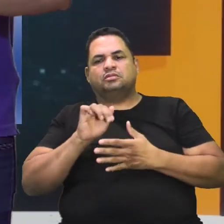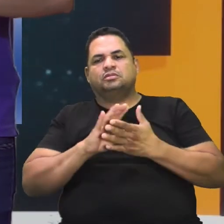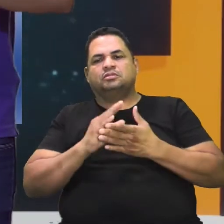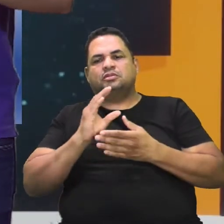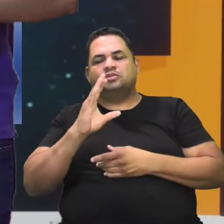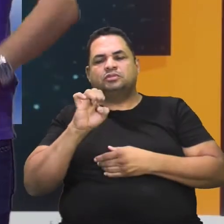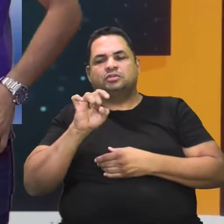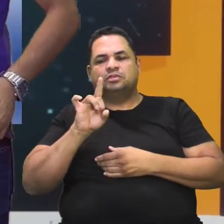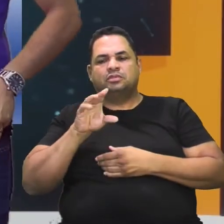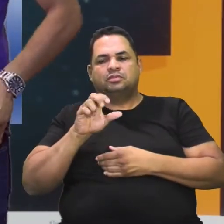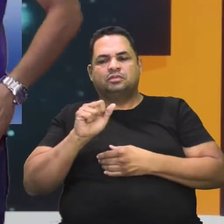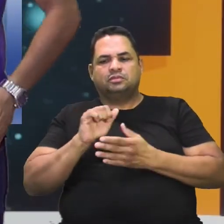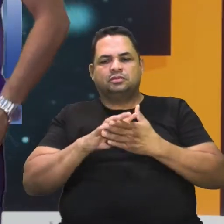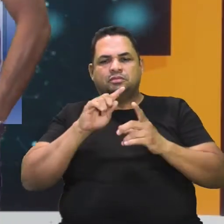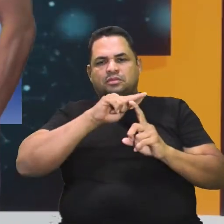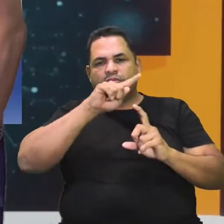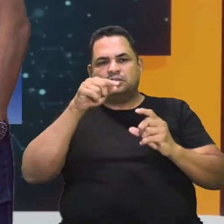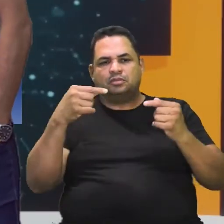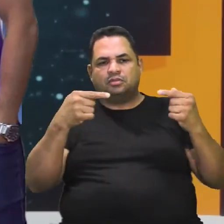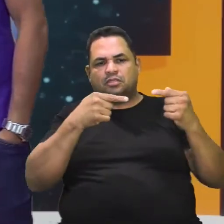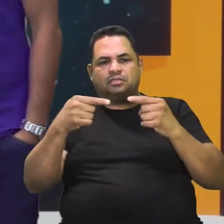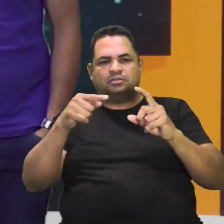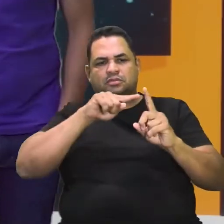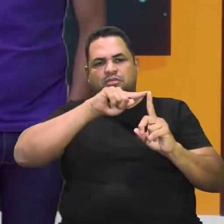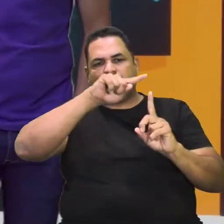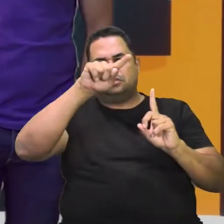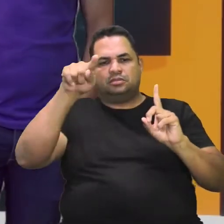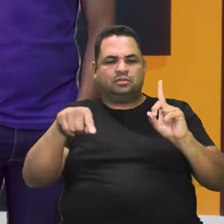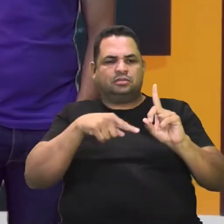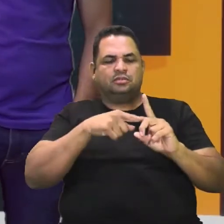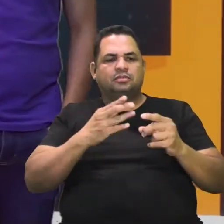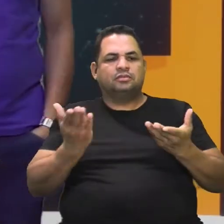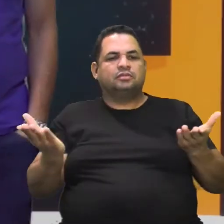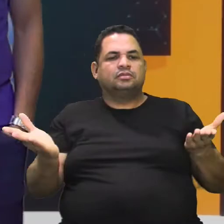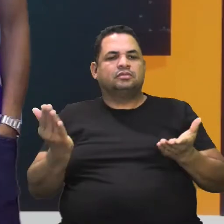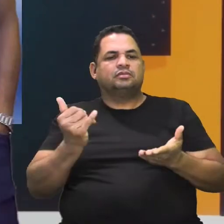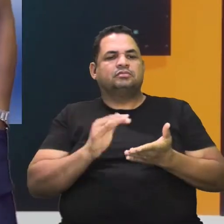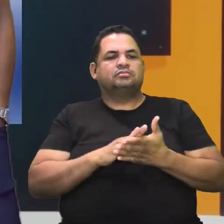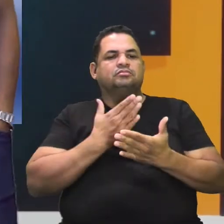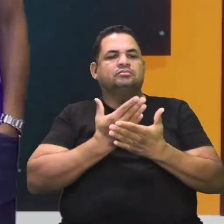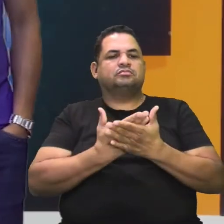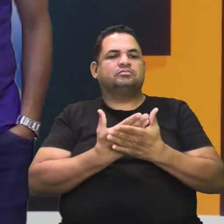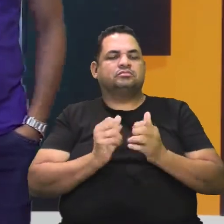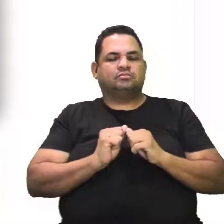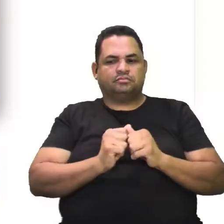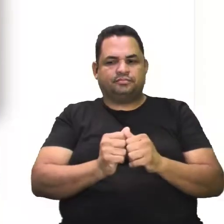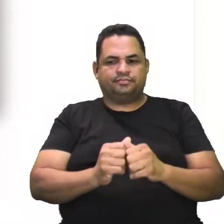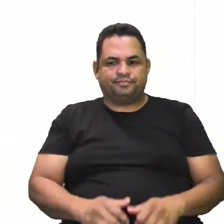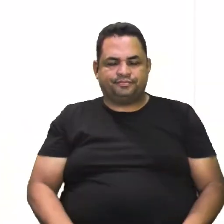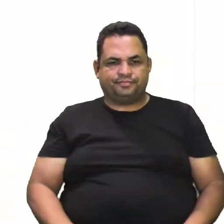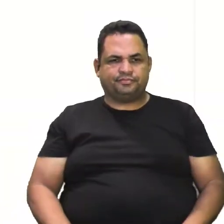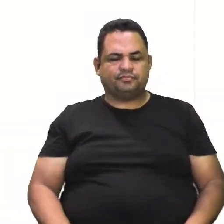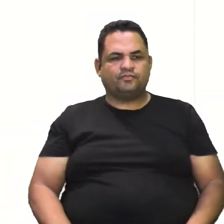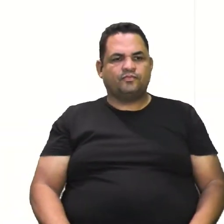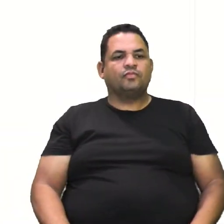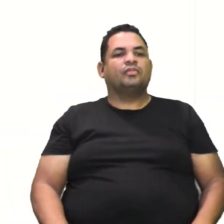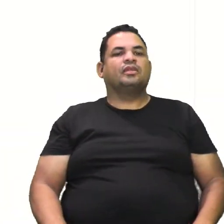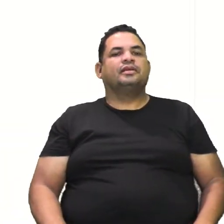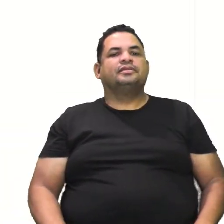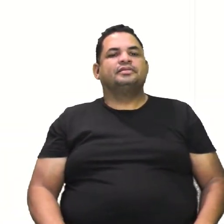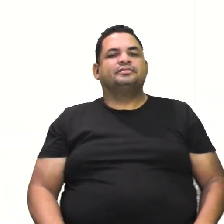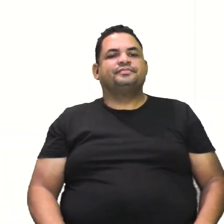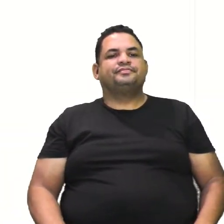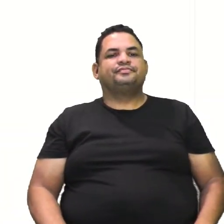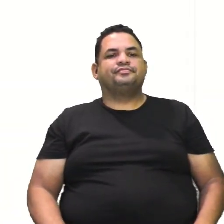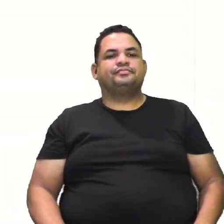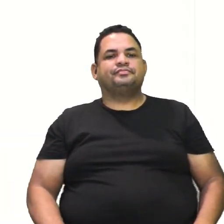ou secante à circunferência? É isso que a gente vai ver agora, vamos estudar junto com vocês, olha lá. Então, quando a gente fala